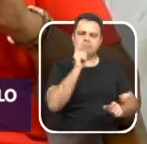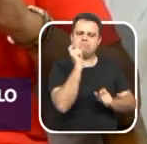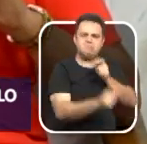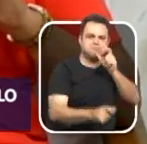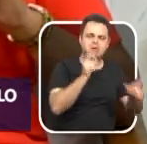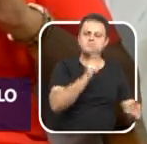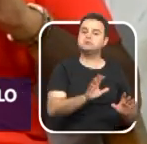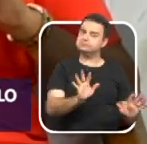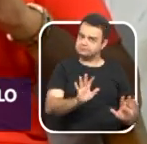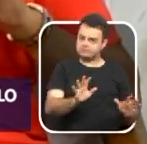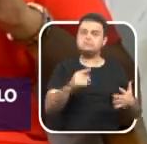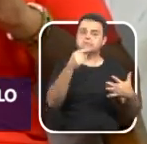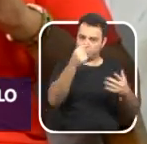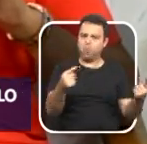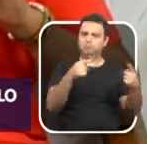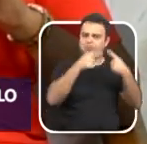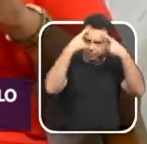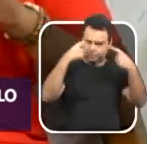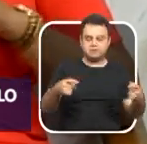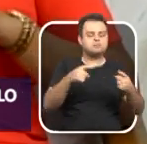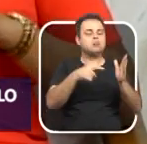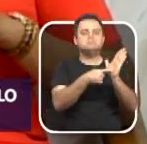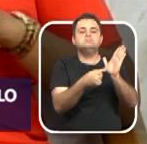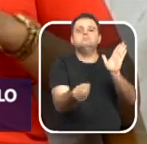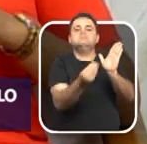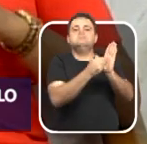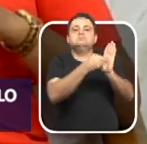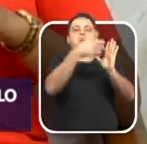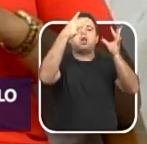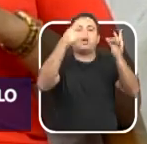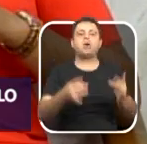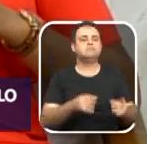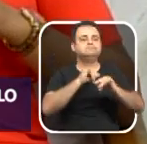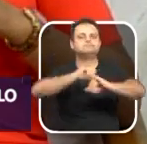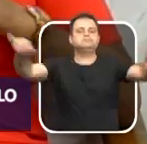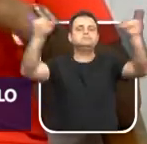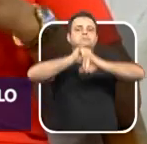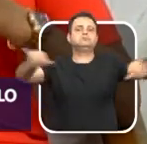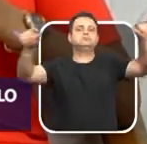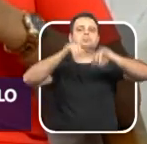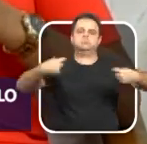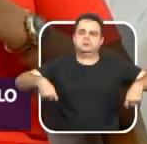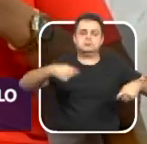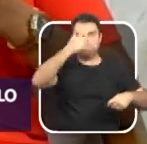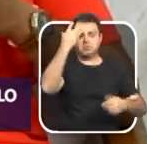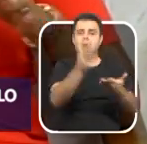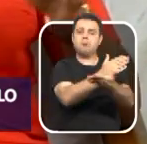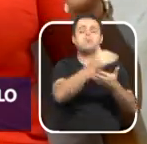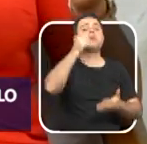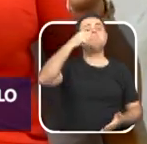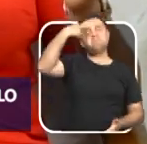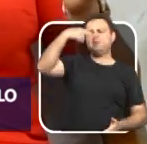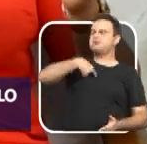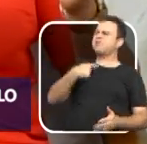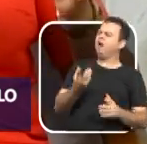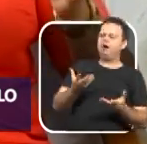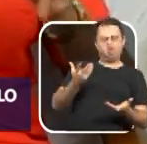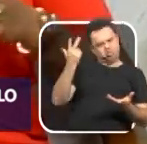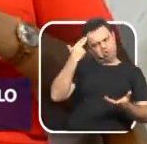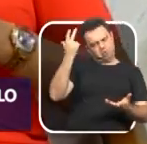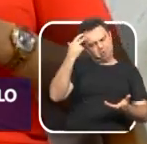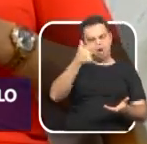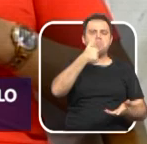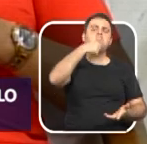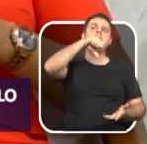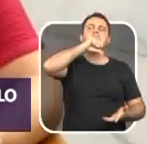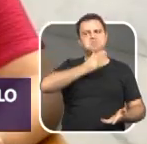um núcleo familiar violento, onde a mãe era vítima de violência, né? Infelizmente, a gente vê muitas mulheres que elas seguem um